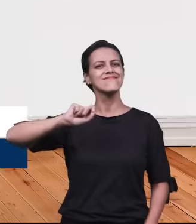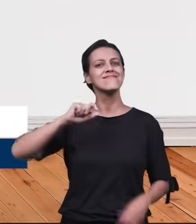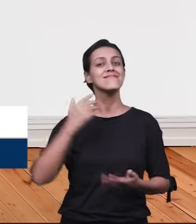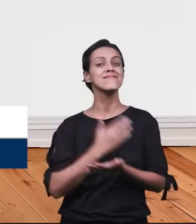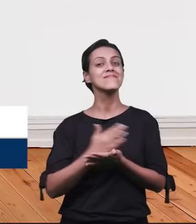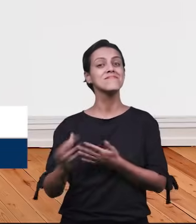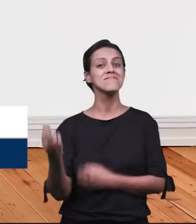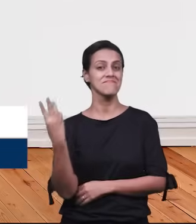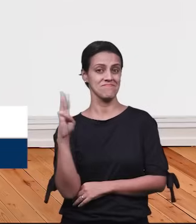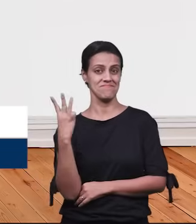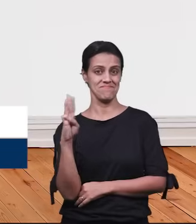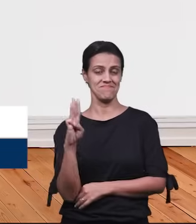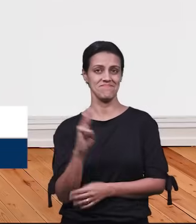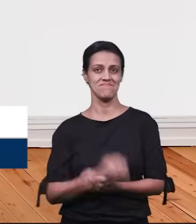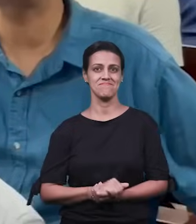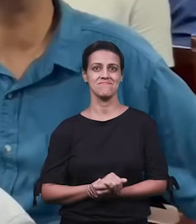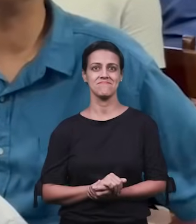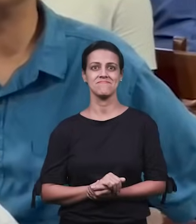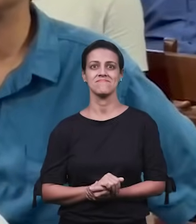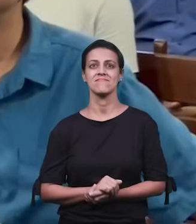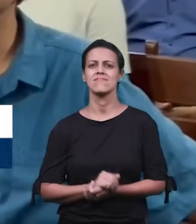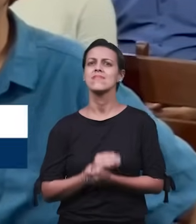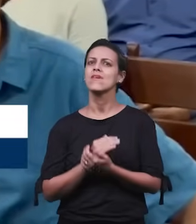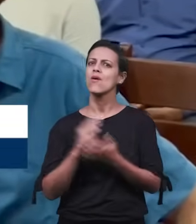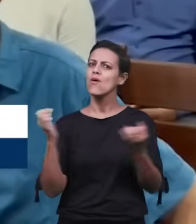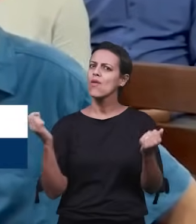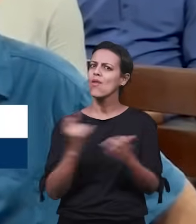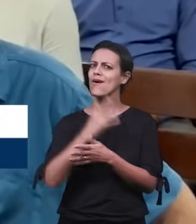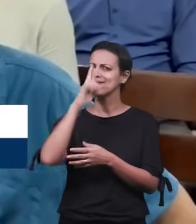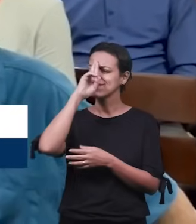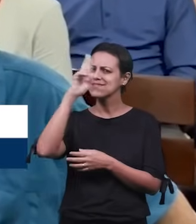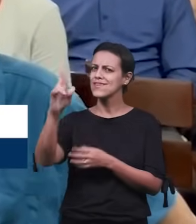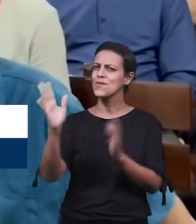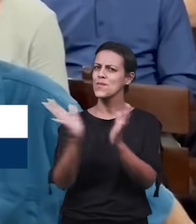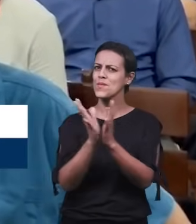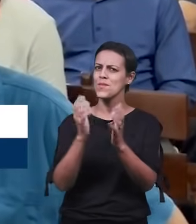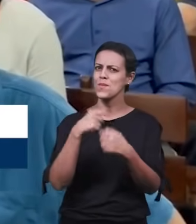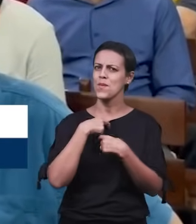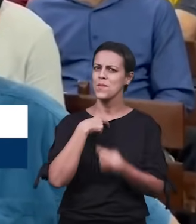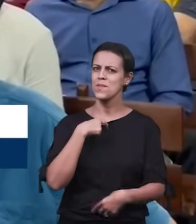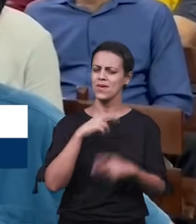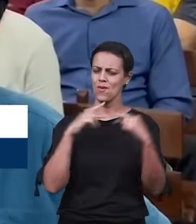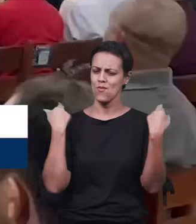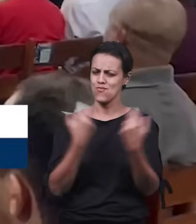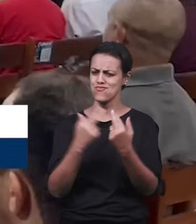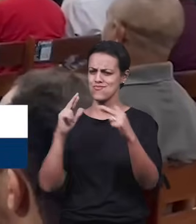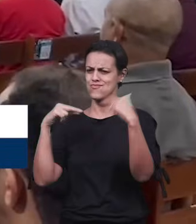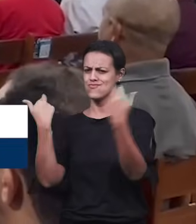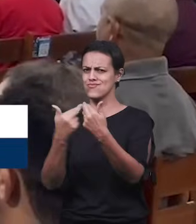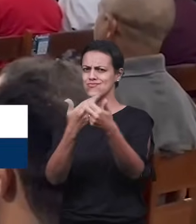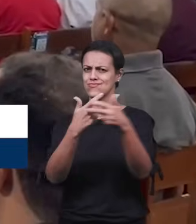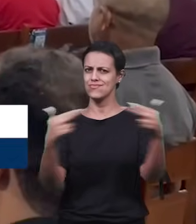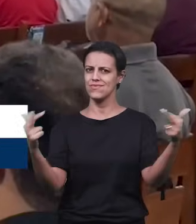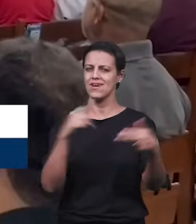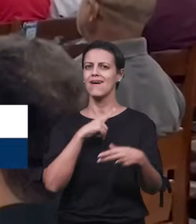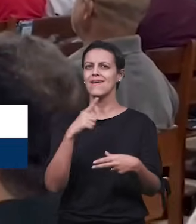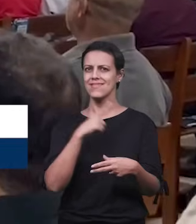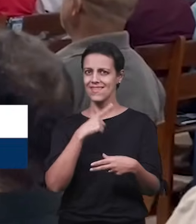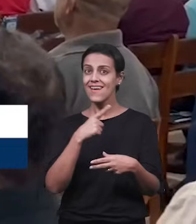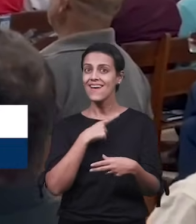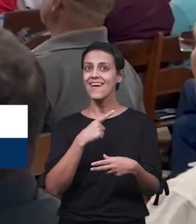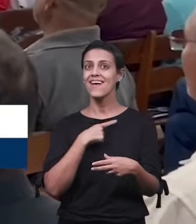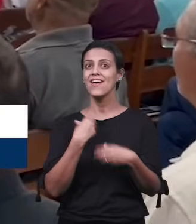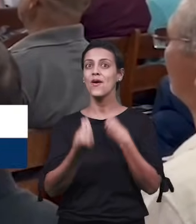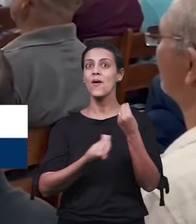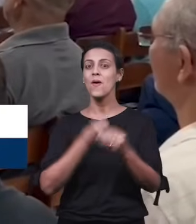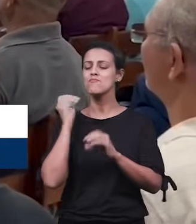partir do estado do Maranhão. Confere aí. Para a glória do Senhor, aconteceram várias reuniões de obreiros nos Manaíns e Polos do Nordeste, onde